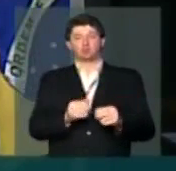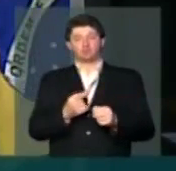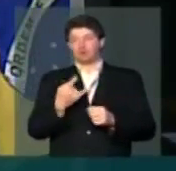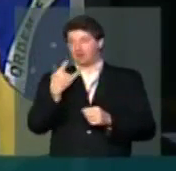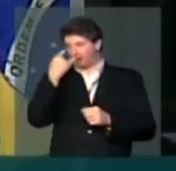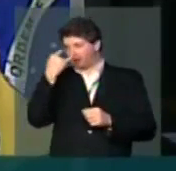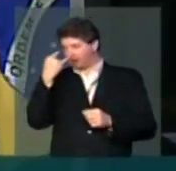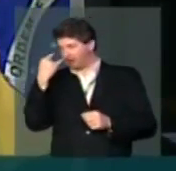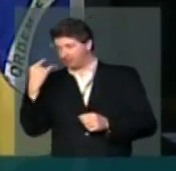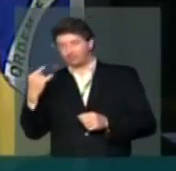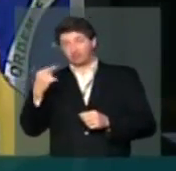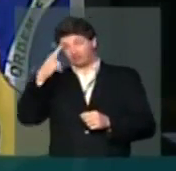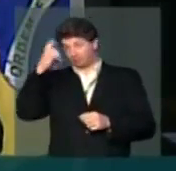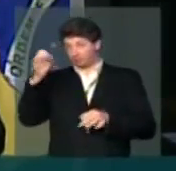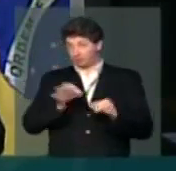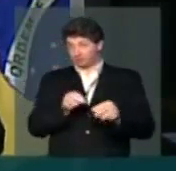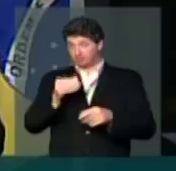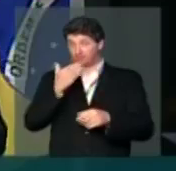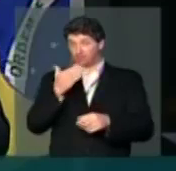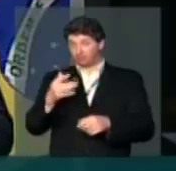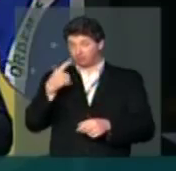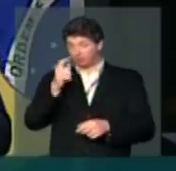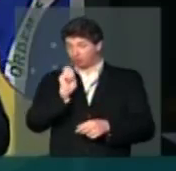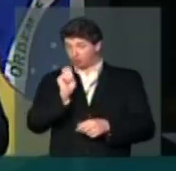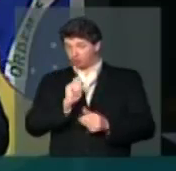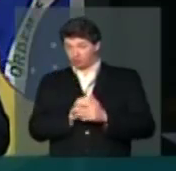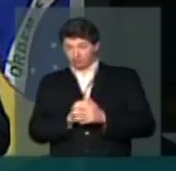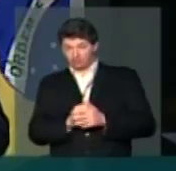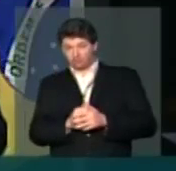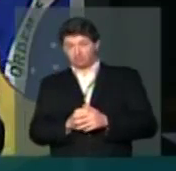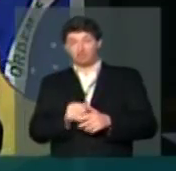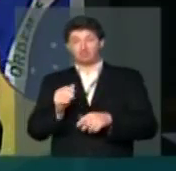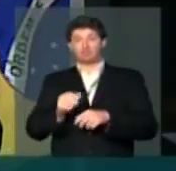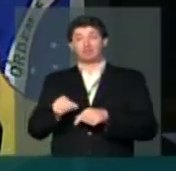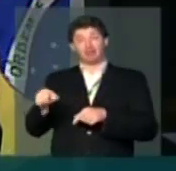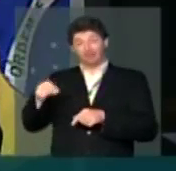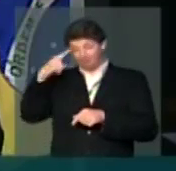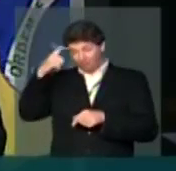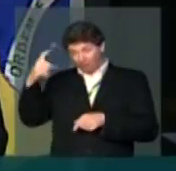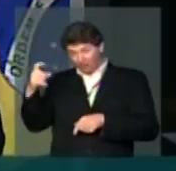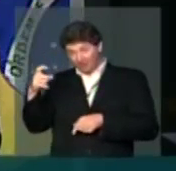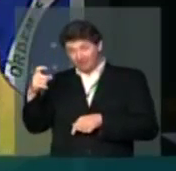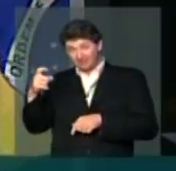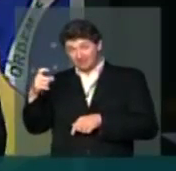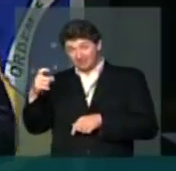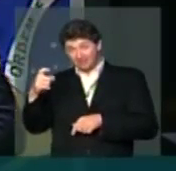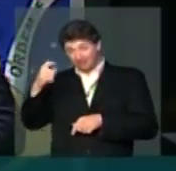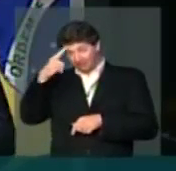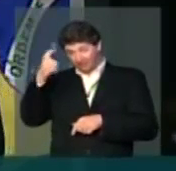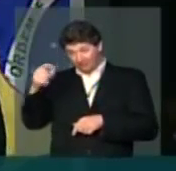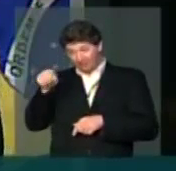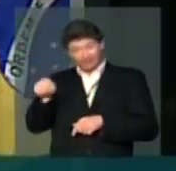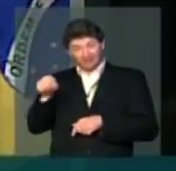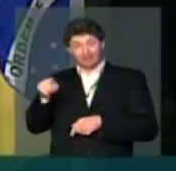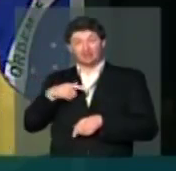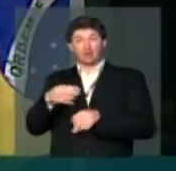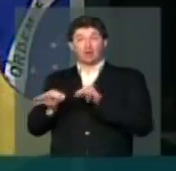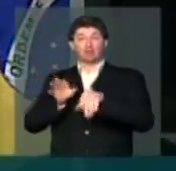pela criminalidade organizada, muito mais organizada, diga-se de passagem, do que o próprio Estado Nacional.